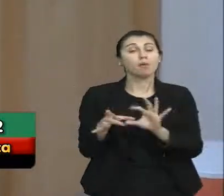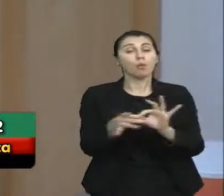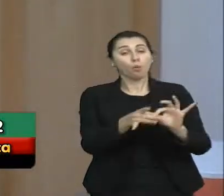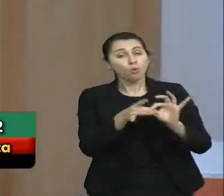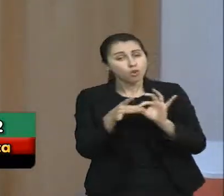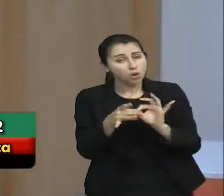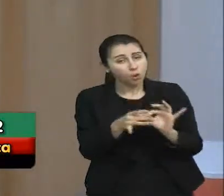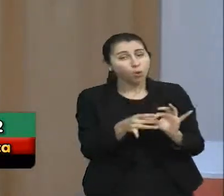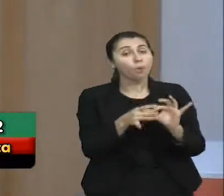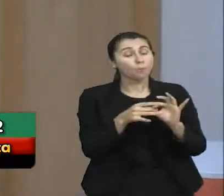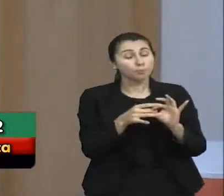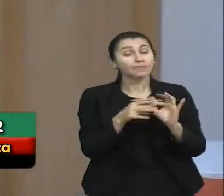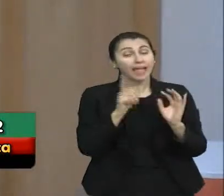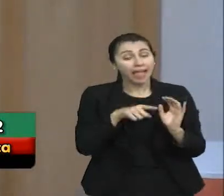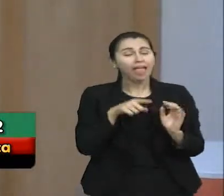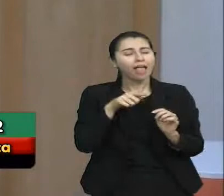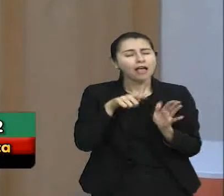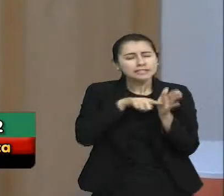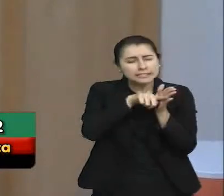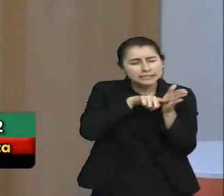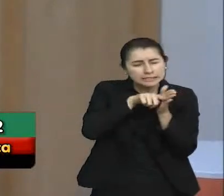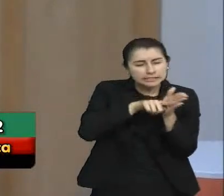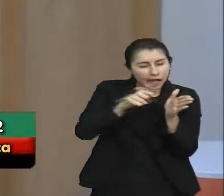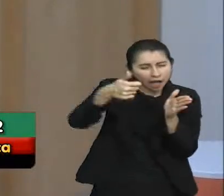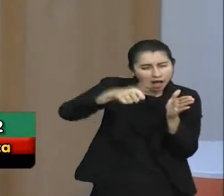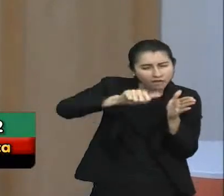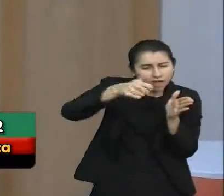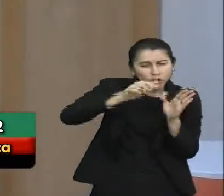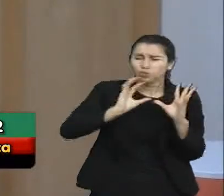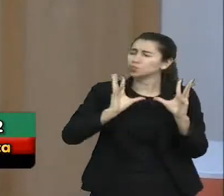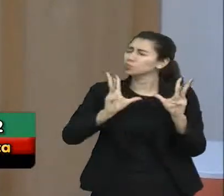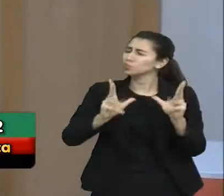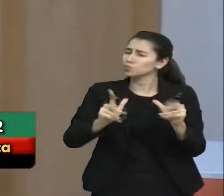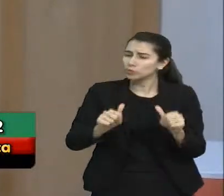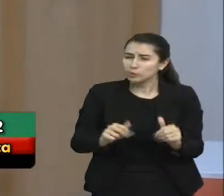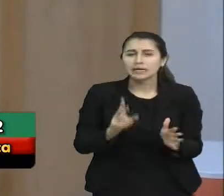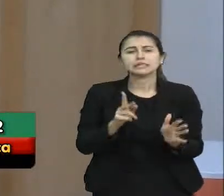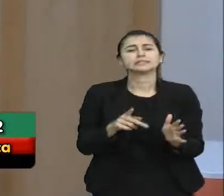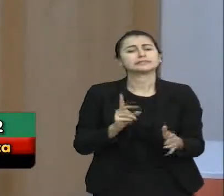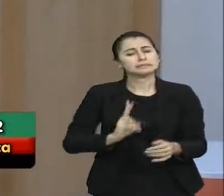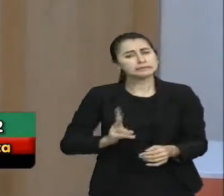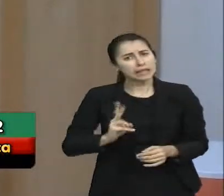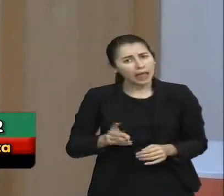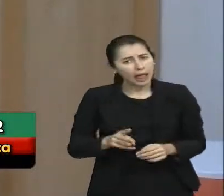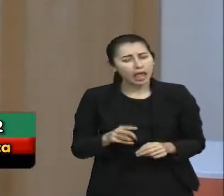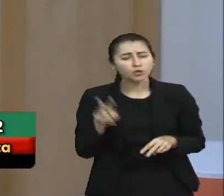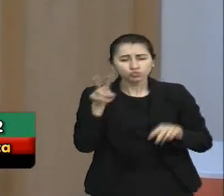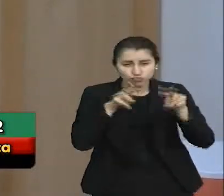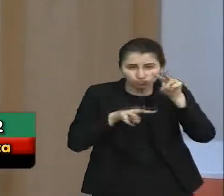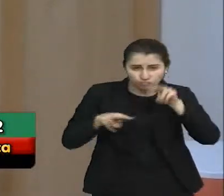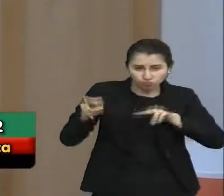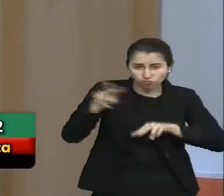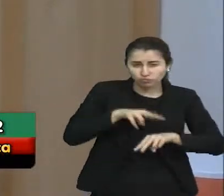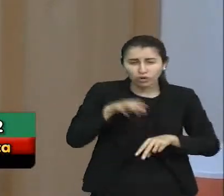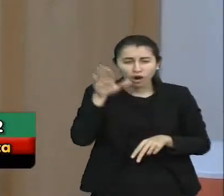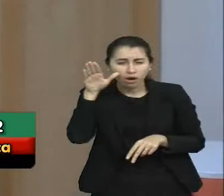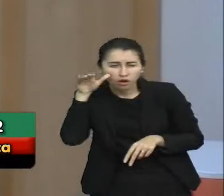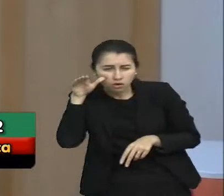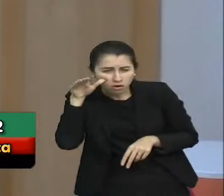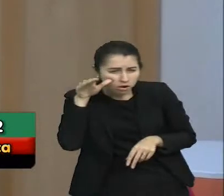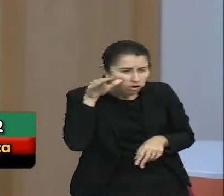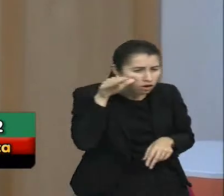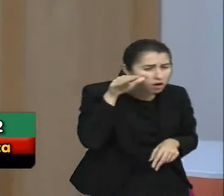um fiscalizador de tudo. Está sempre observando. E seria muito bom que a sociedade